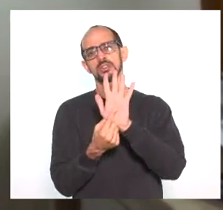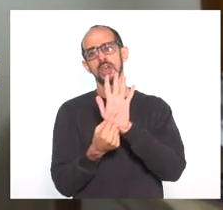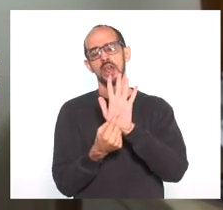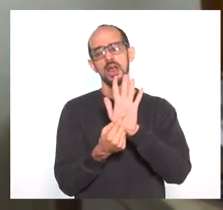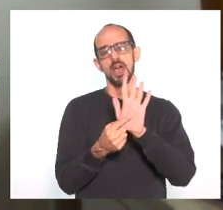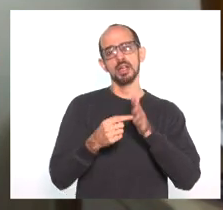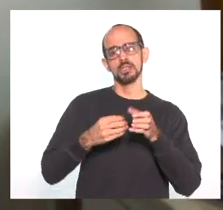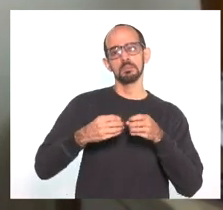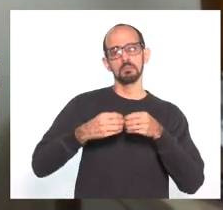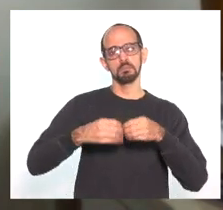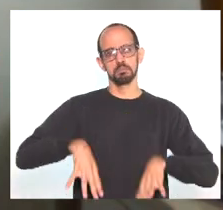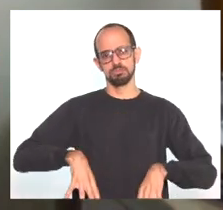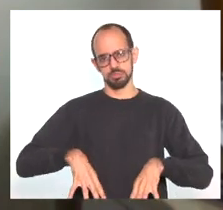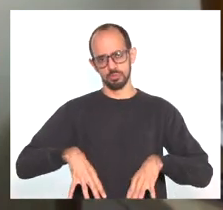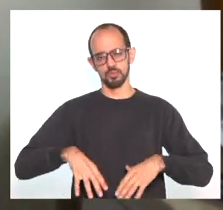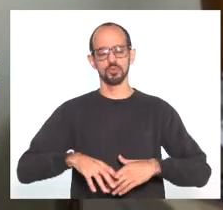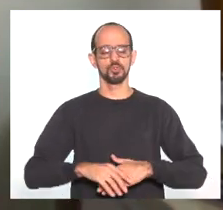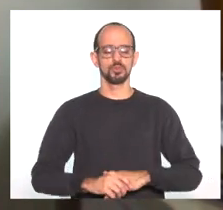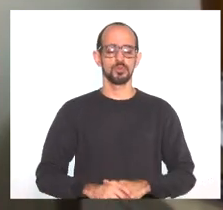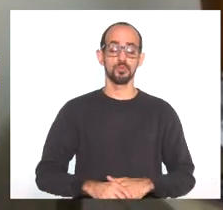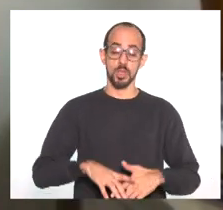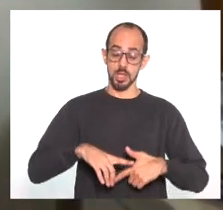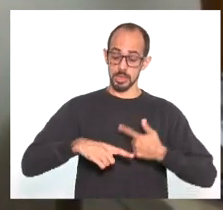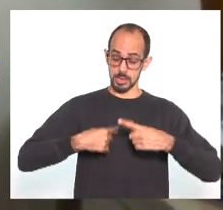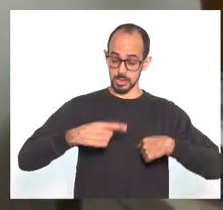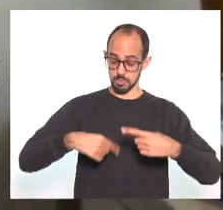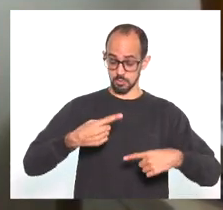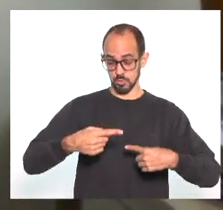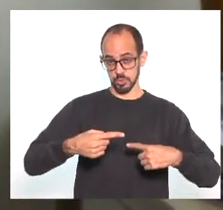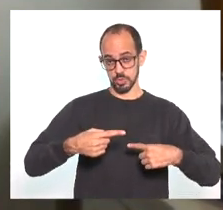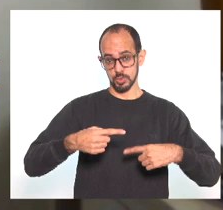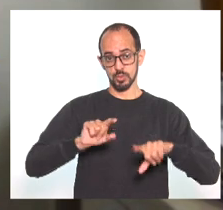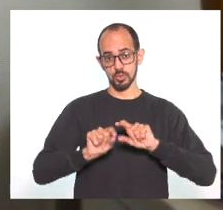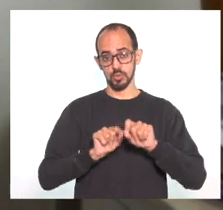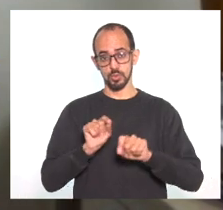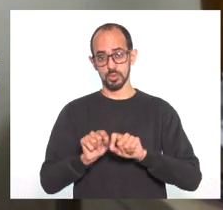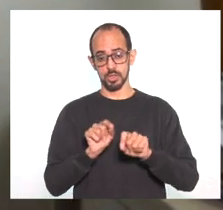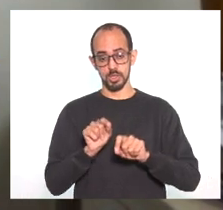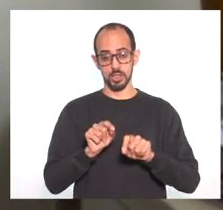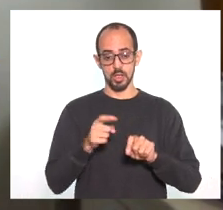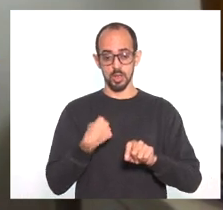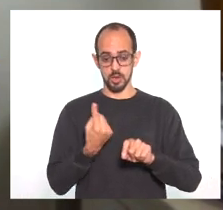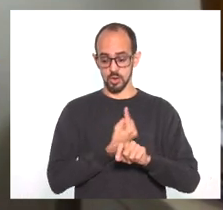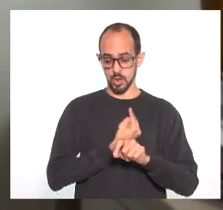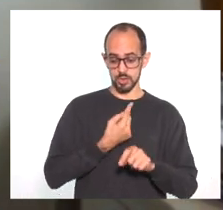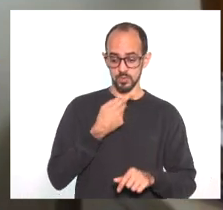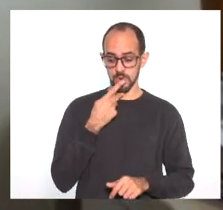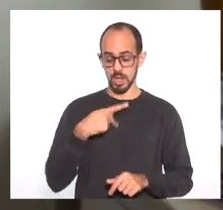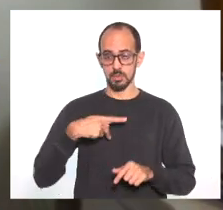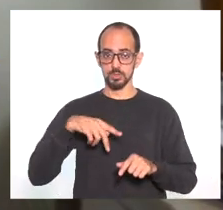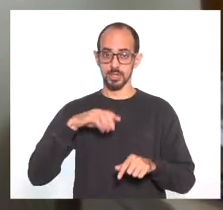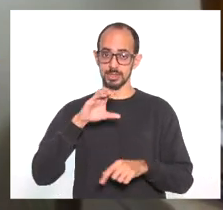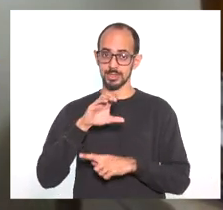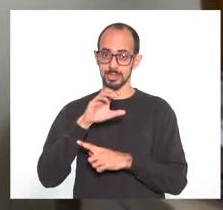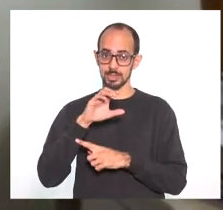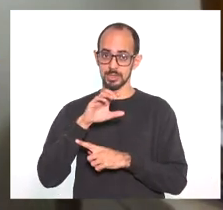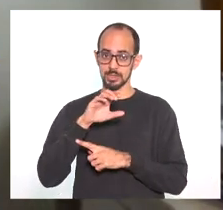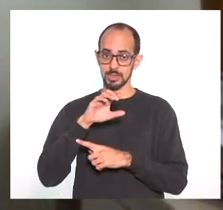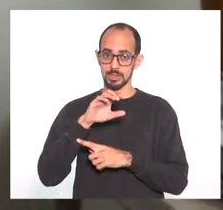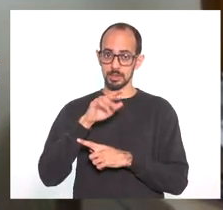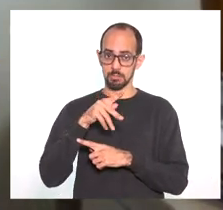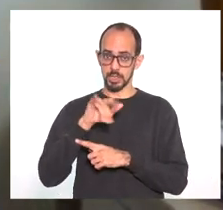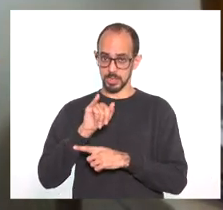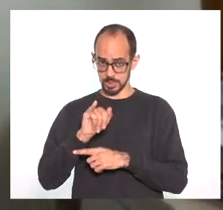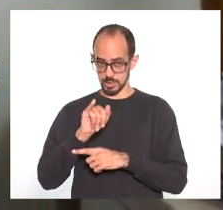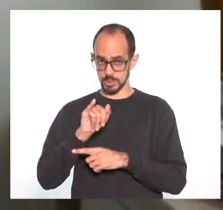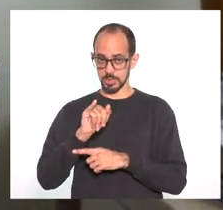perda. E, a partir daí, a gente diz que a CPI, as vertentes